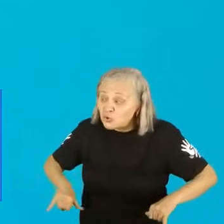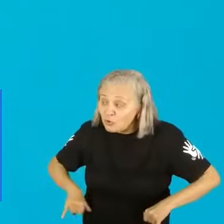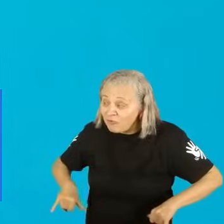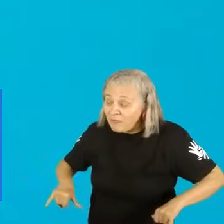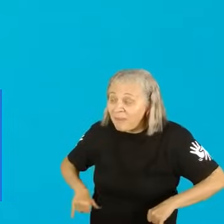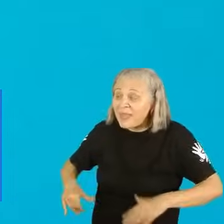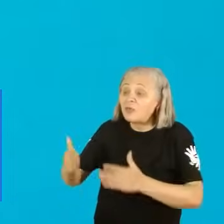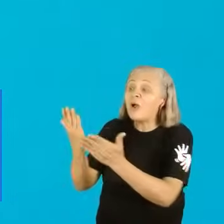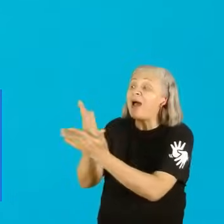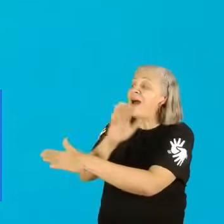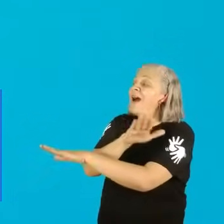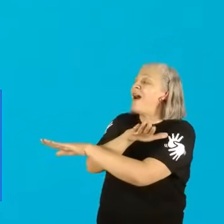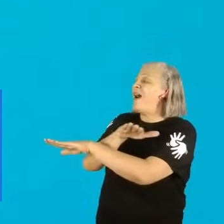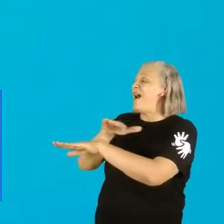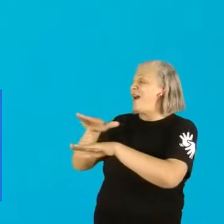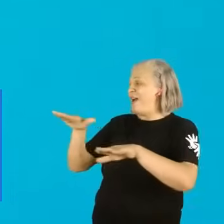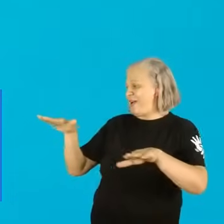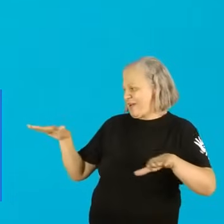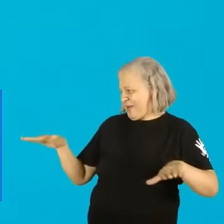sofrimento